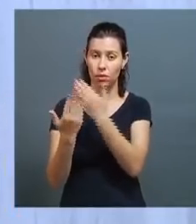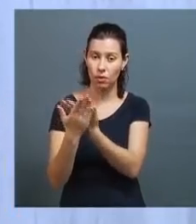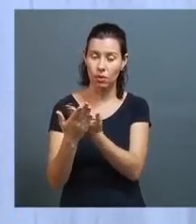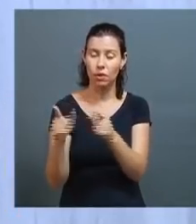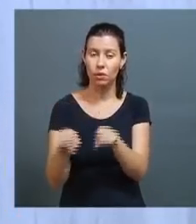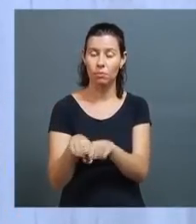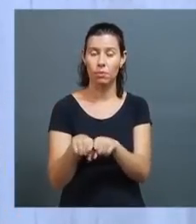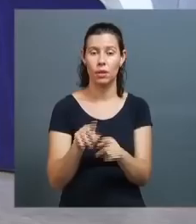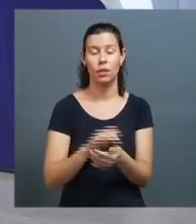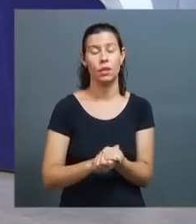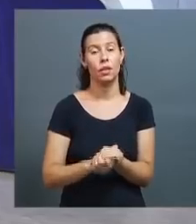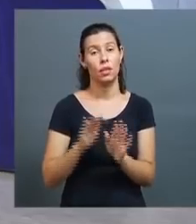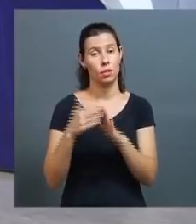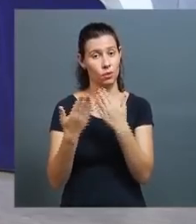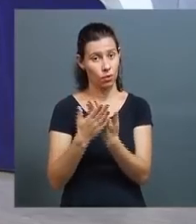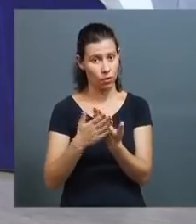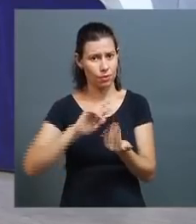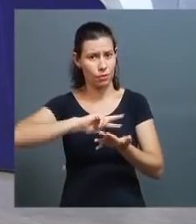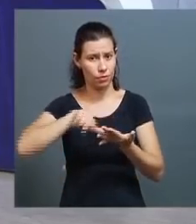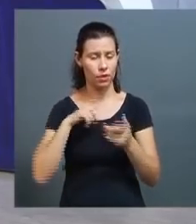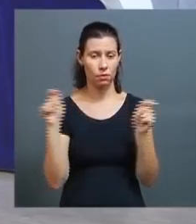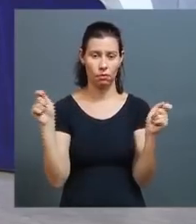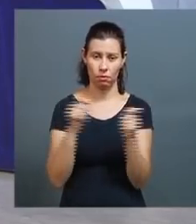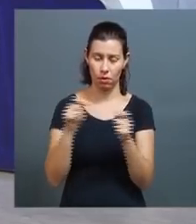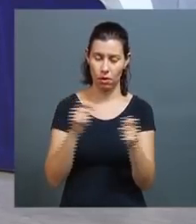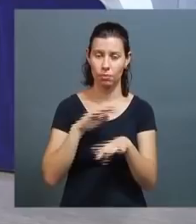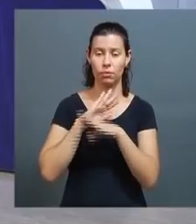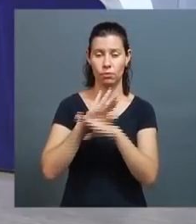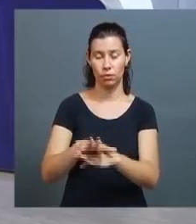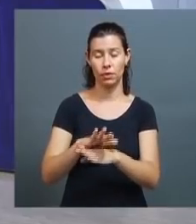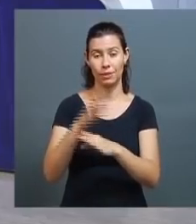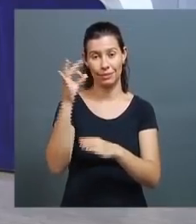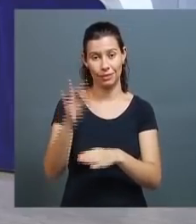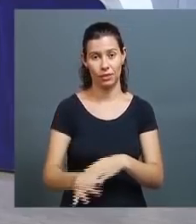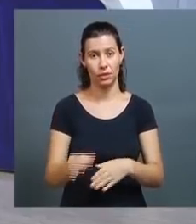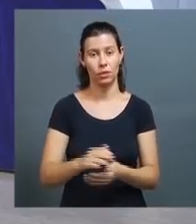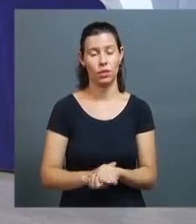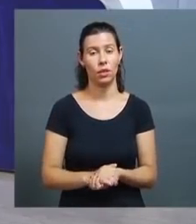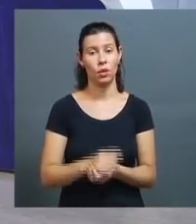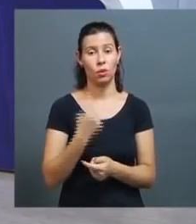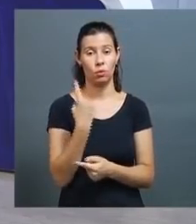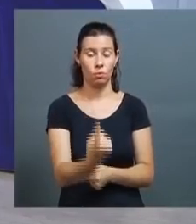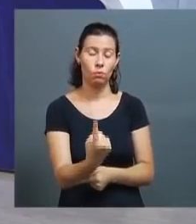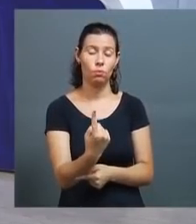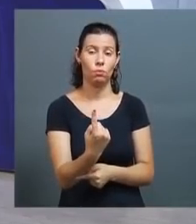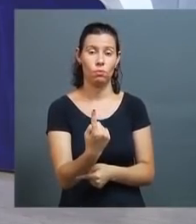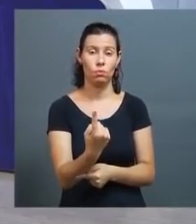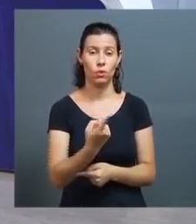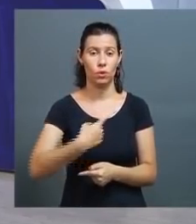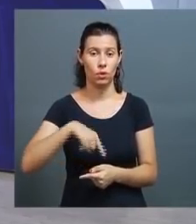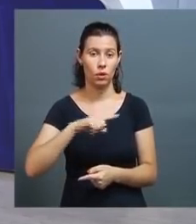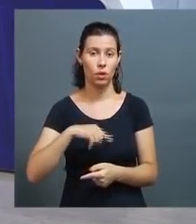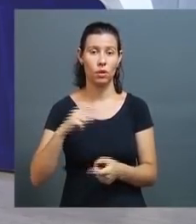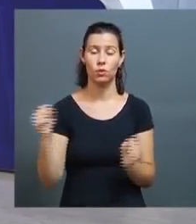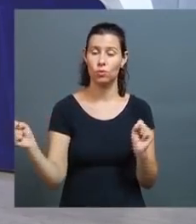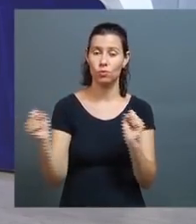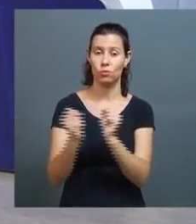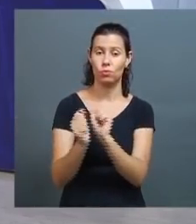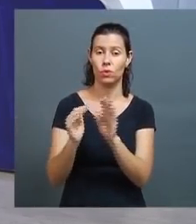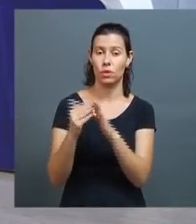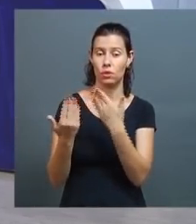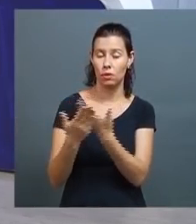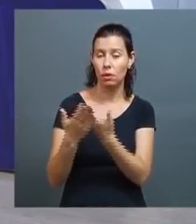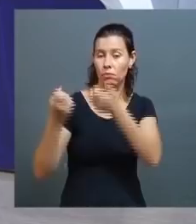tem muito para fazer. Tem muito para oferecer, um pouquinho que a gente, né, puder estar ali em parceria,